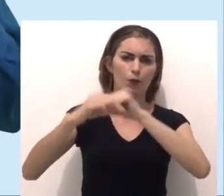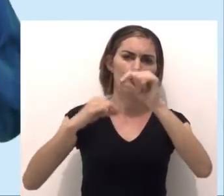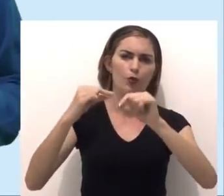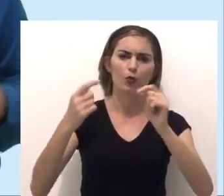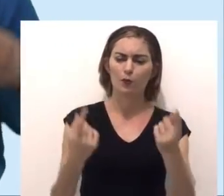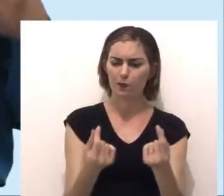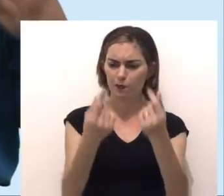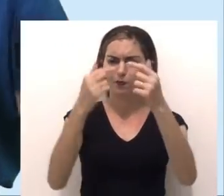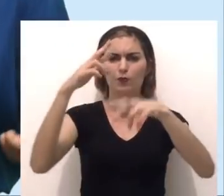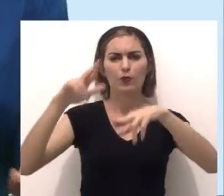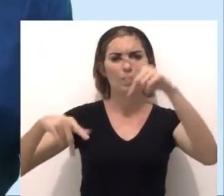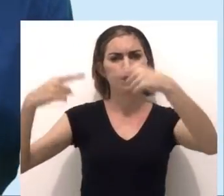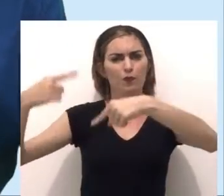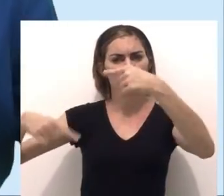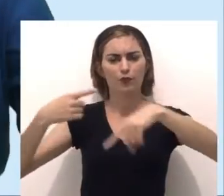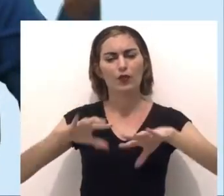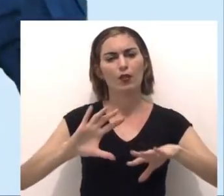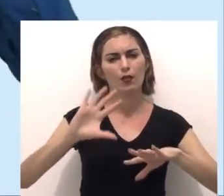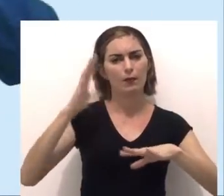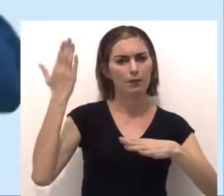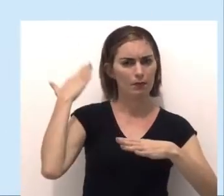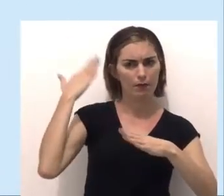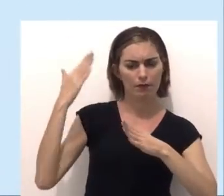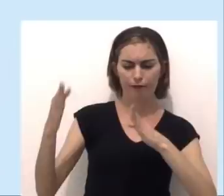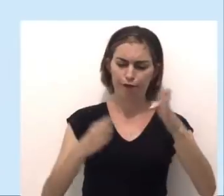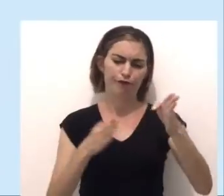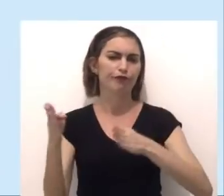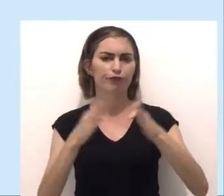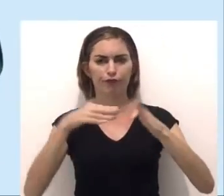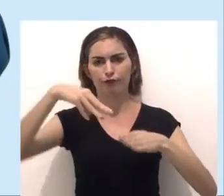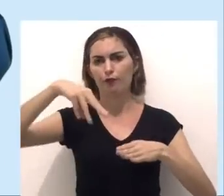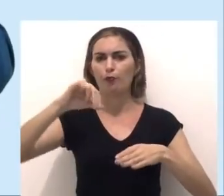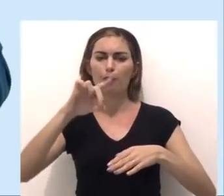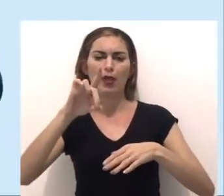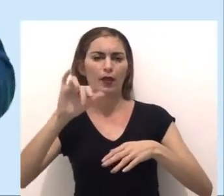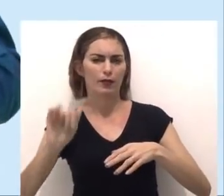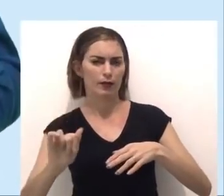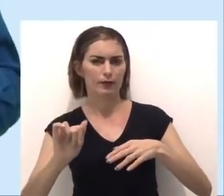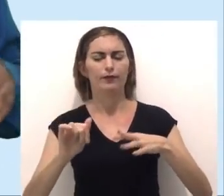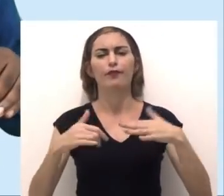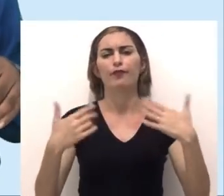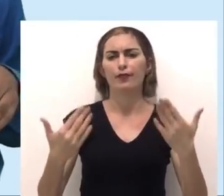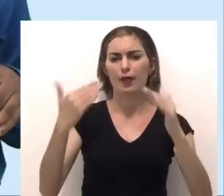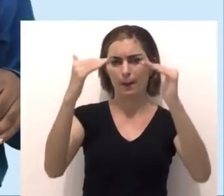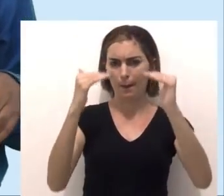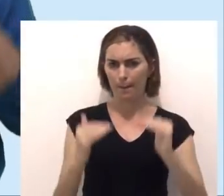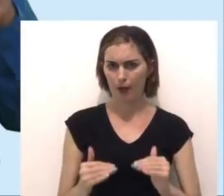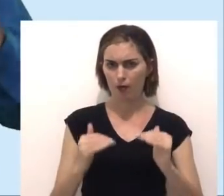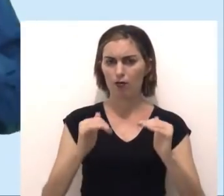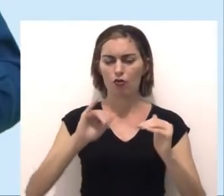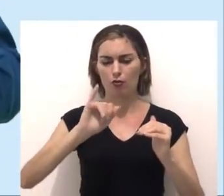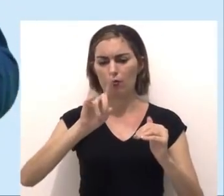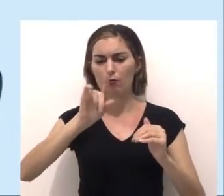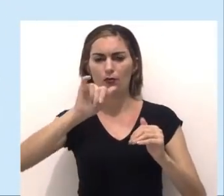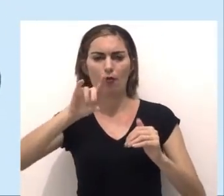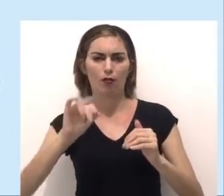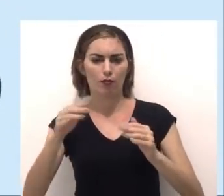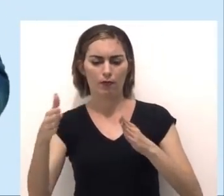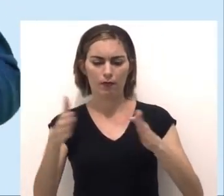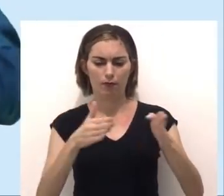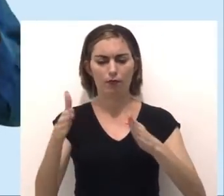falamos um pouco dessa crise que ocorre lá na Idade Média, né? Na Baixa Idade